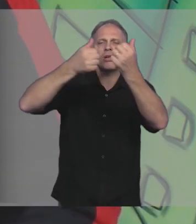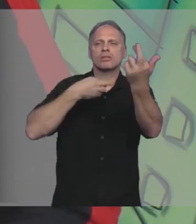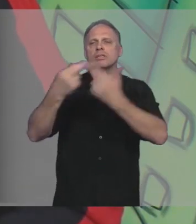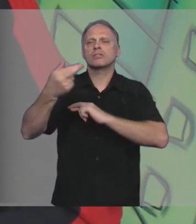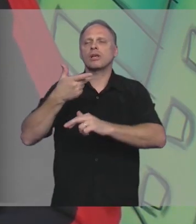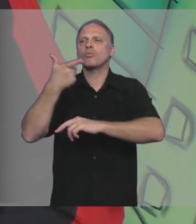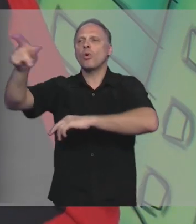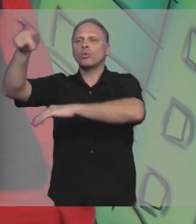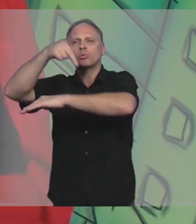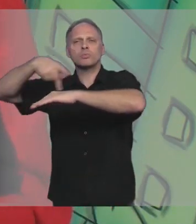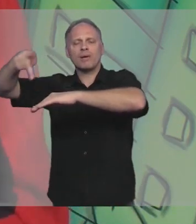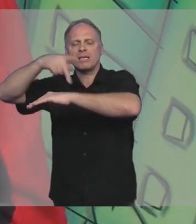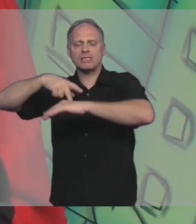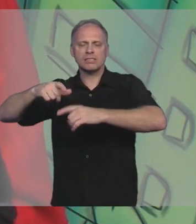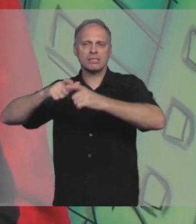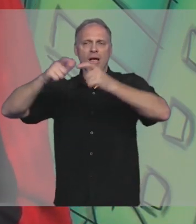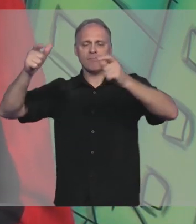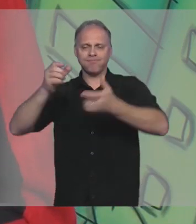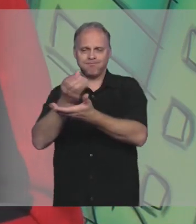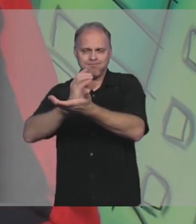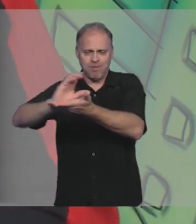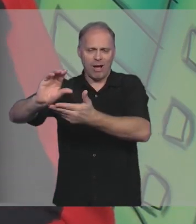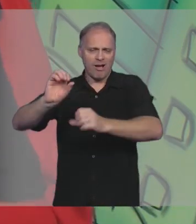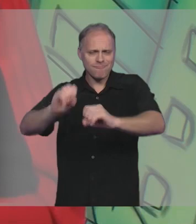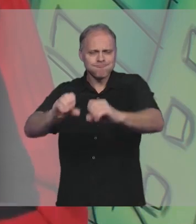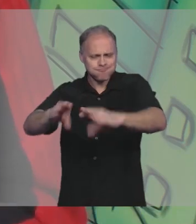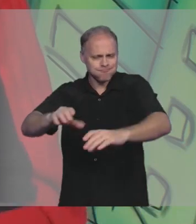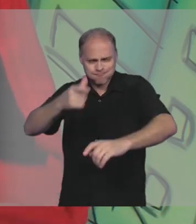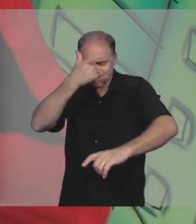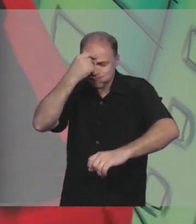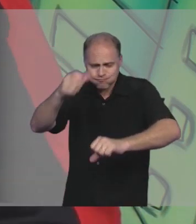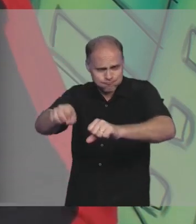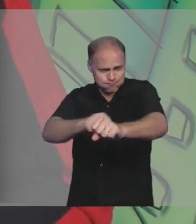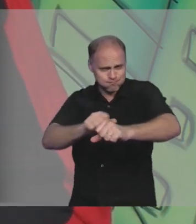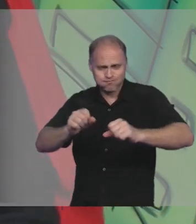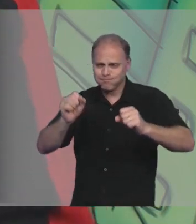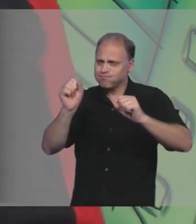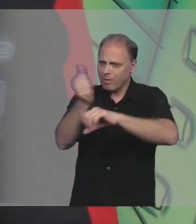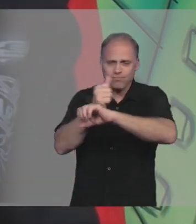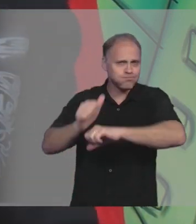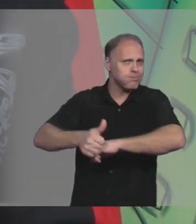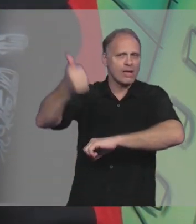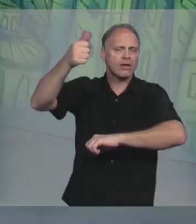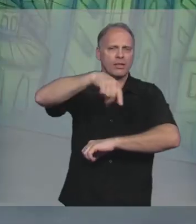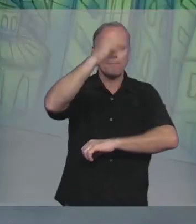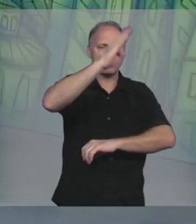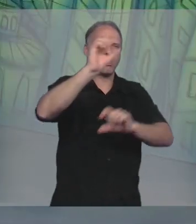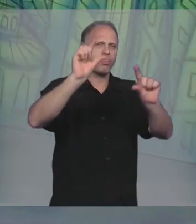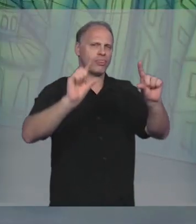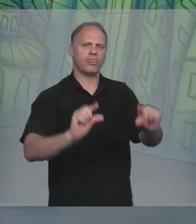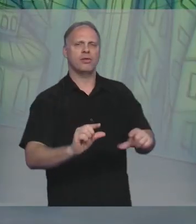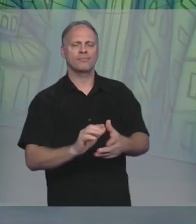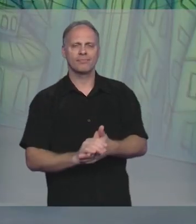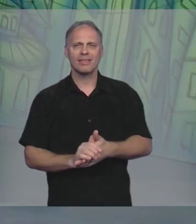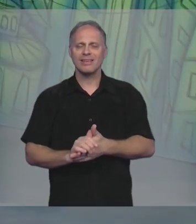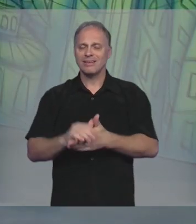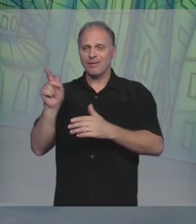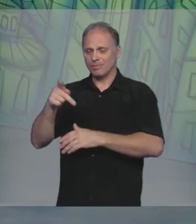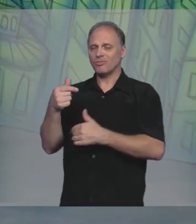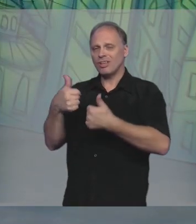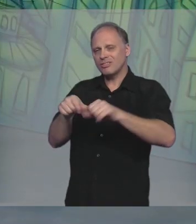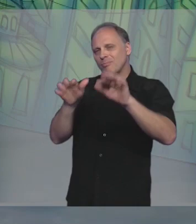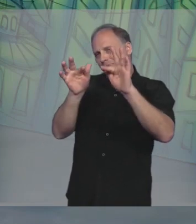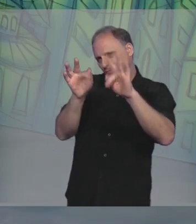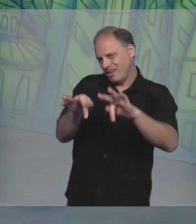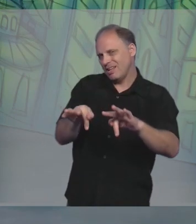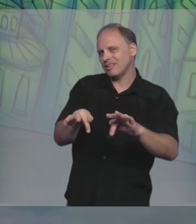países onde aumentam seus investimentos em educação e de escolaridade. Nós estamos diminuindo. Professor, então a gente já está no nosso final. Vou fazer